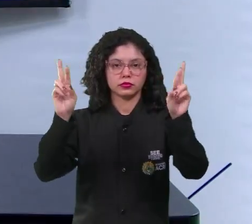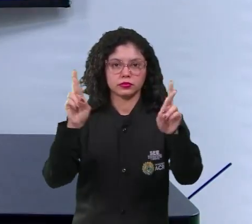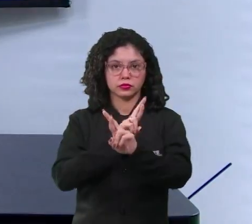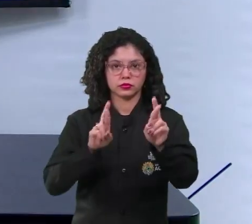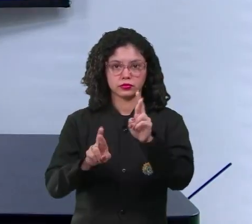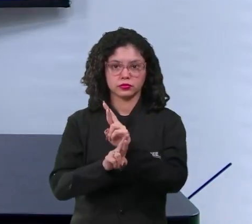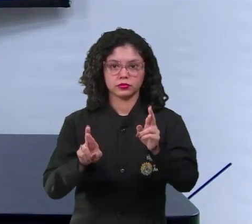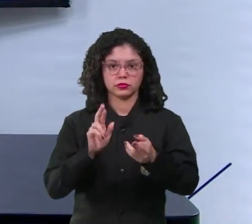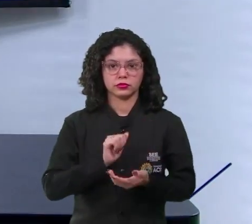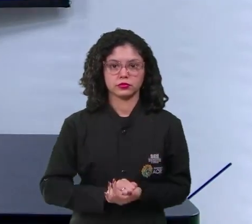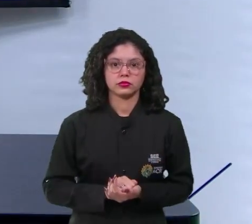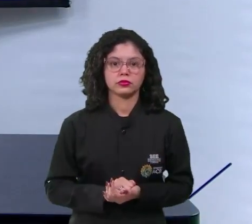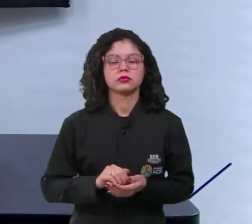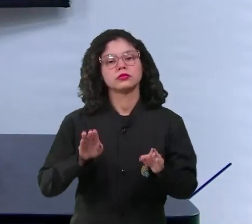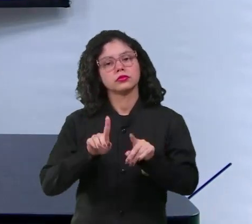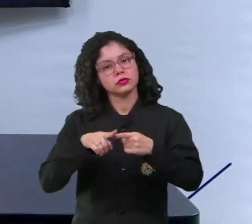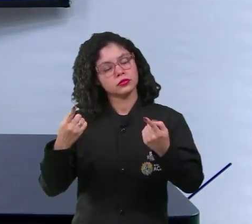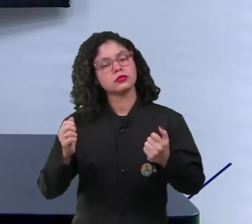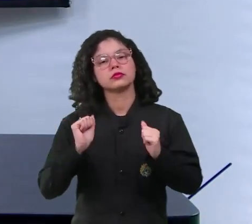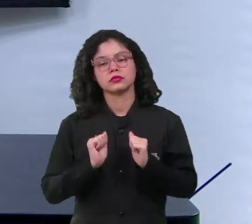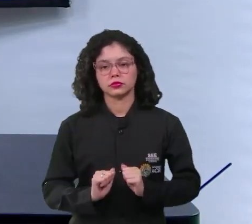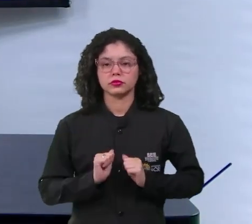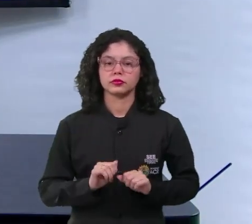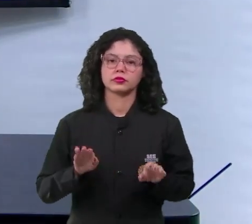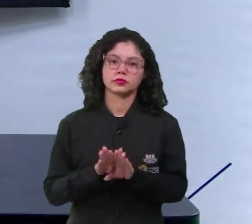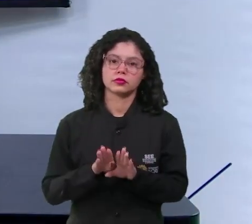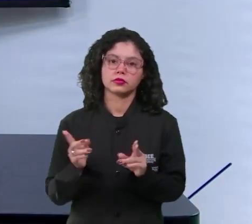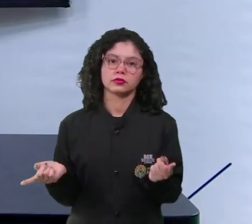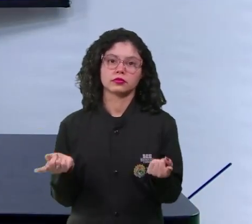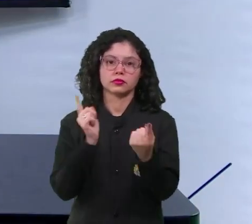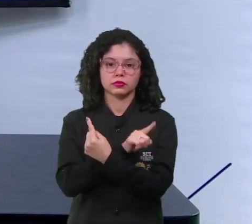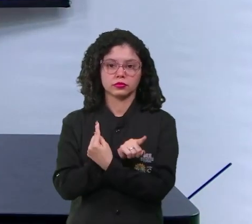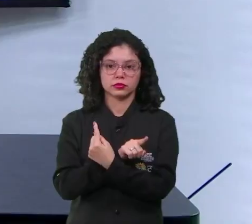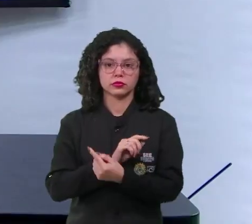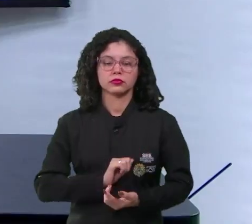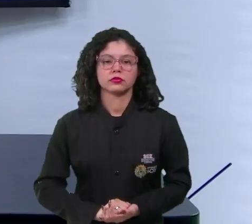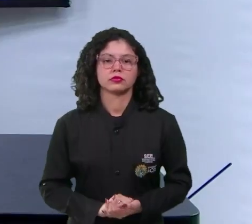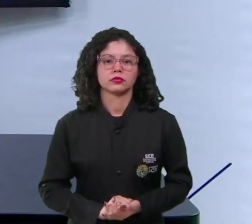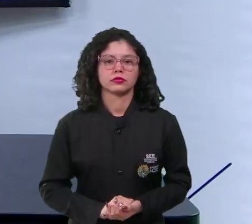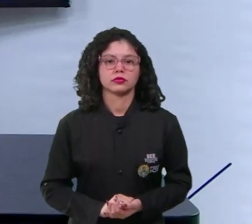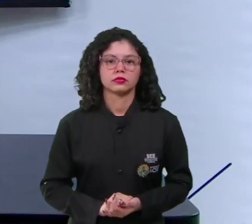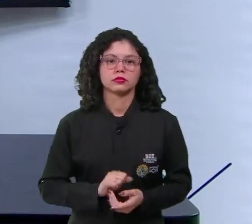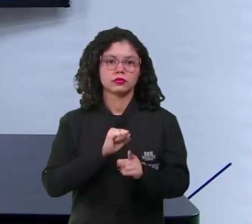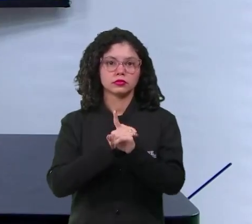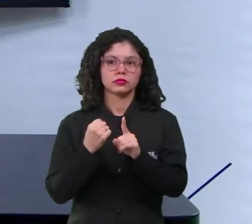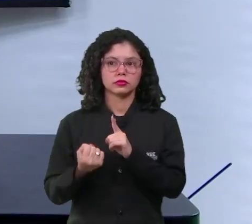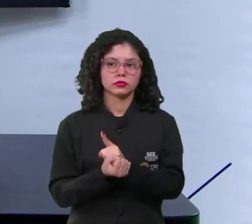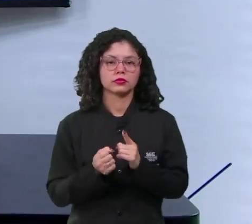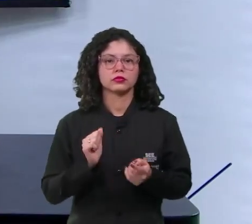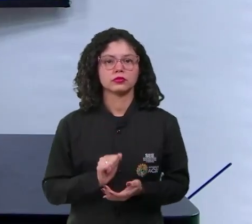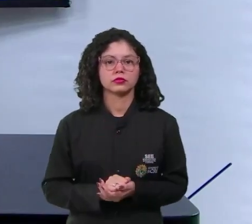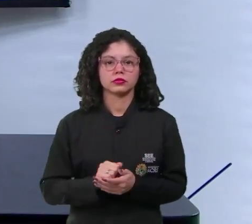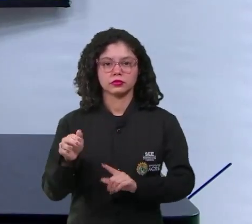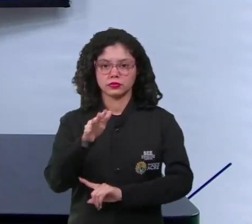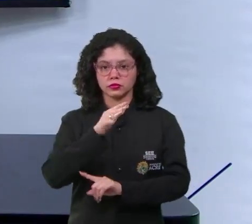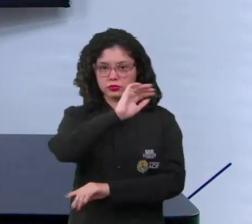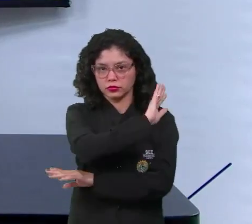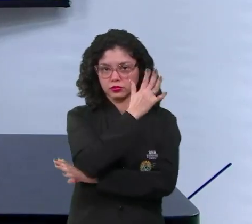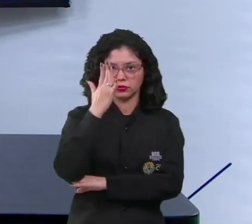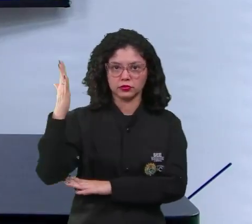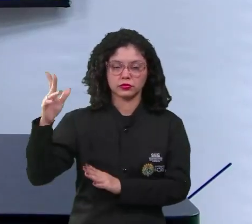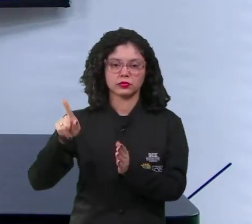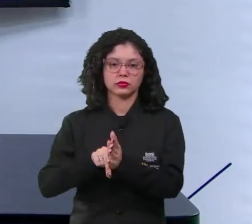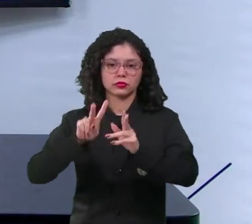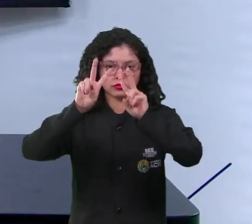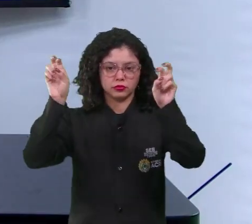Relação Natureza-Sociedade, e poderia ser também o inverso. A gente poderia colocar aqui sociedade e natureza para